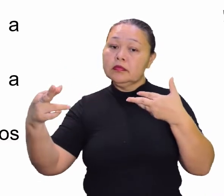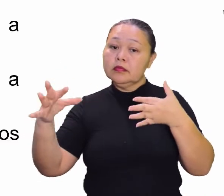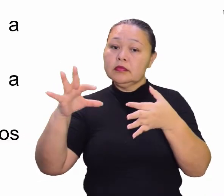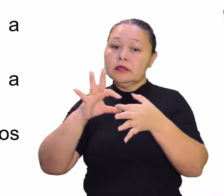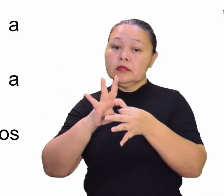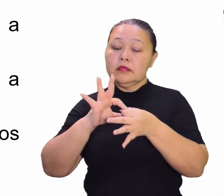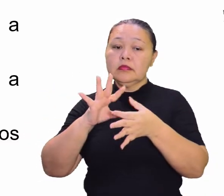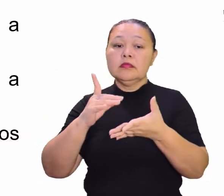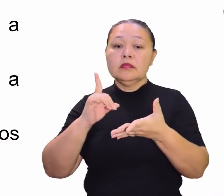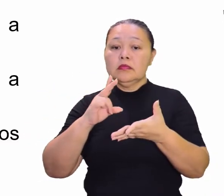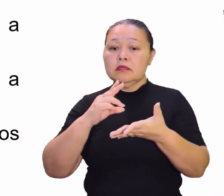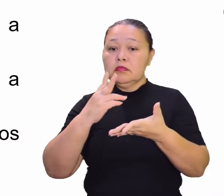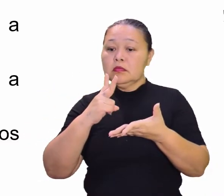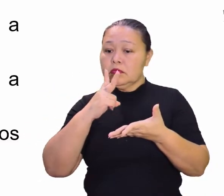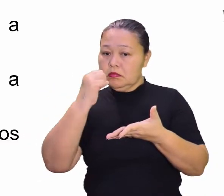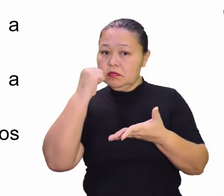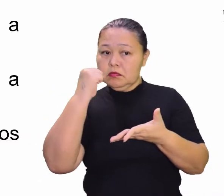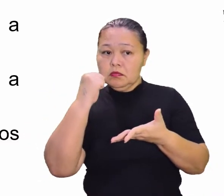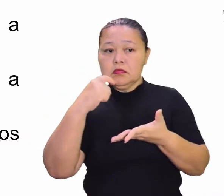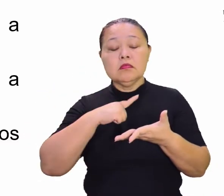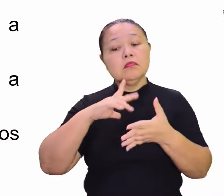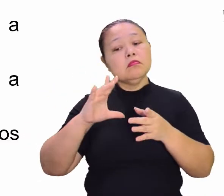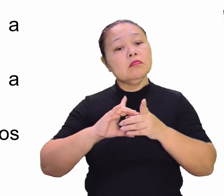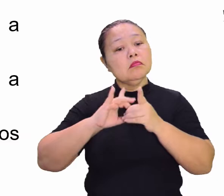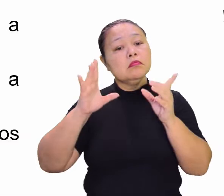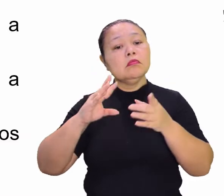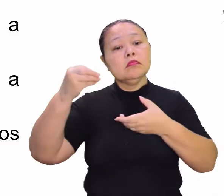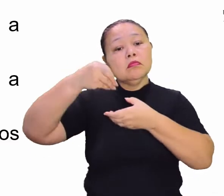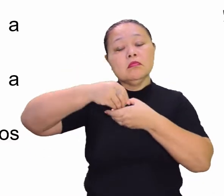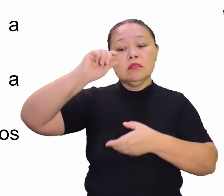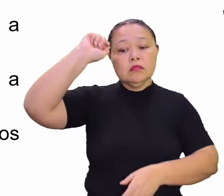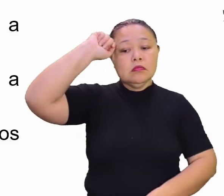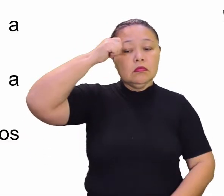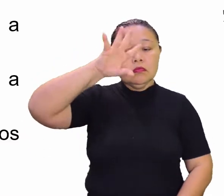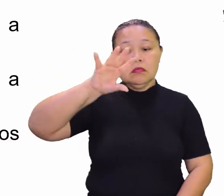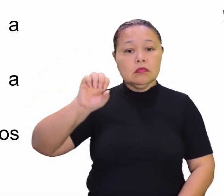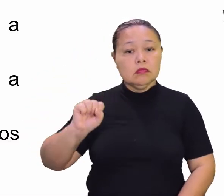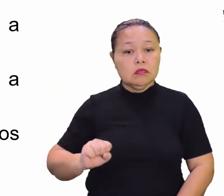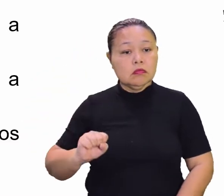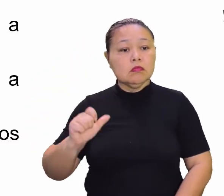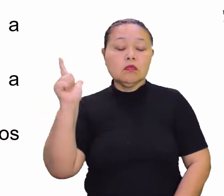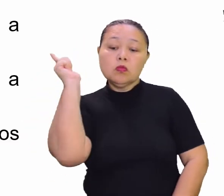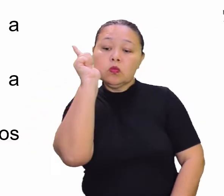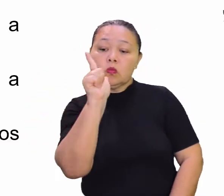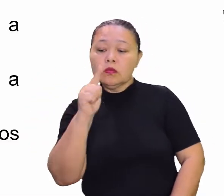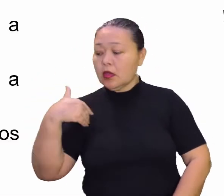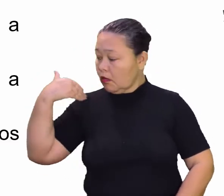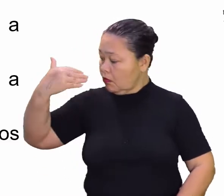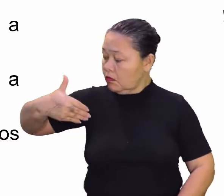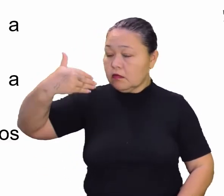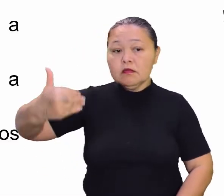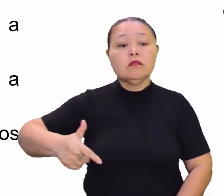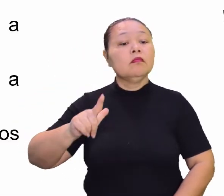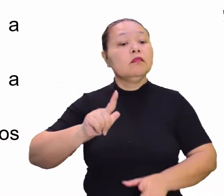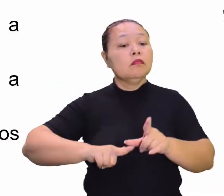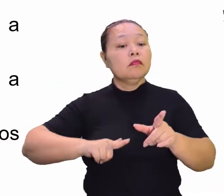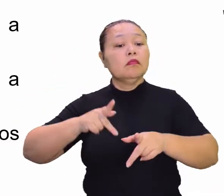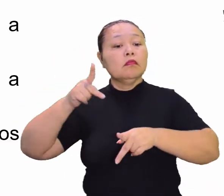texto, relaciona-se a consolidação da democracia na África do Sul, a superação de um legado.